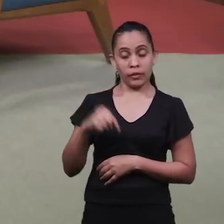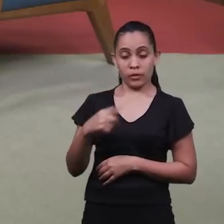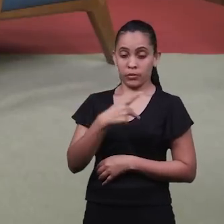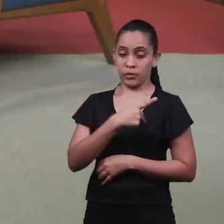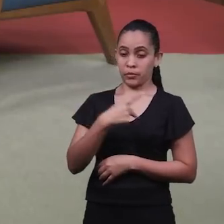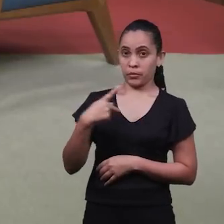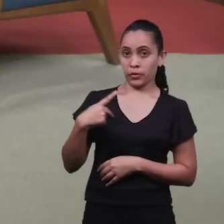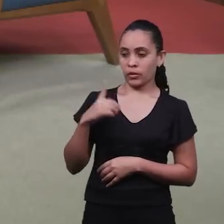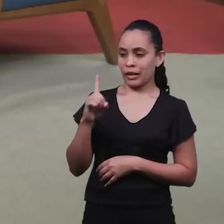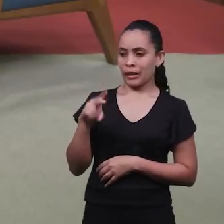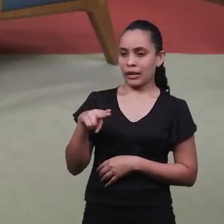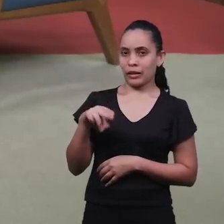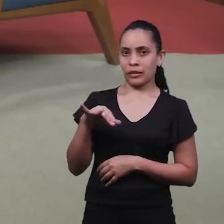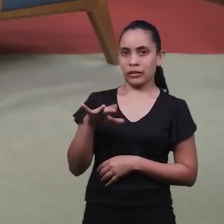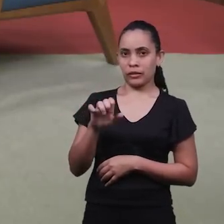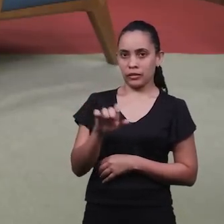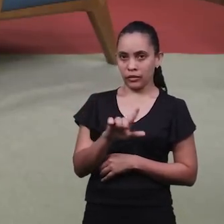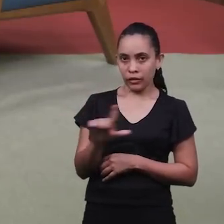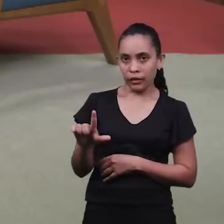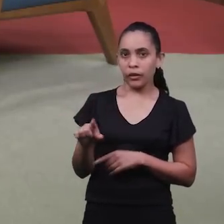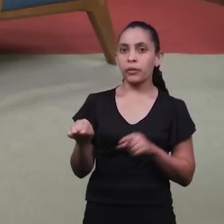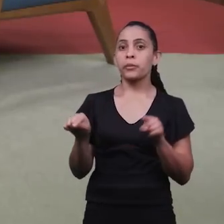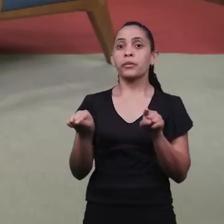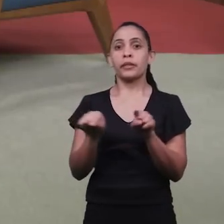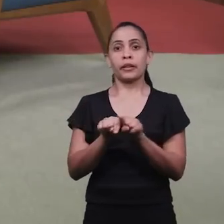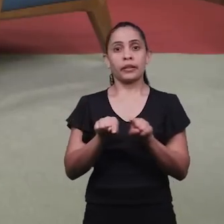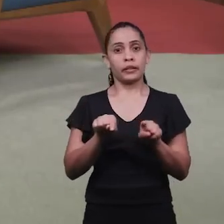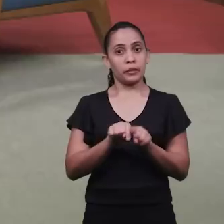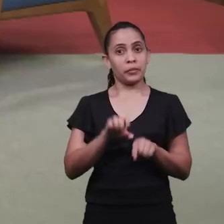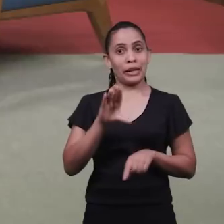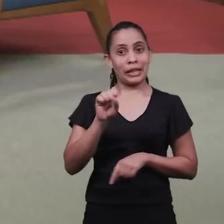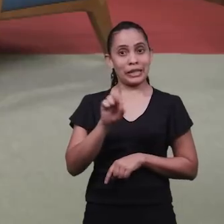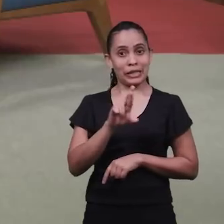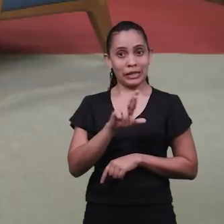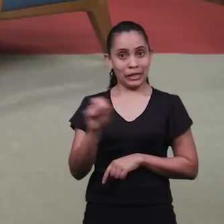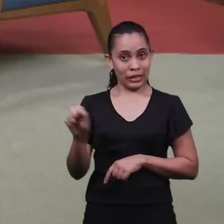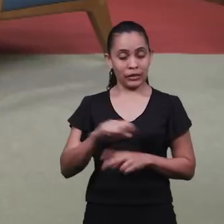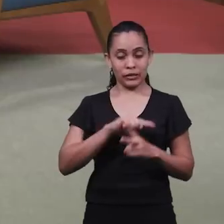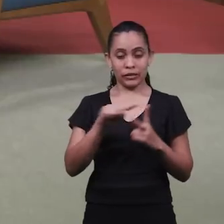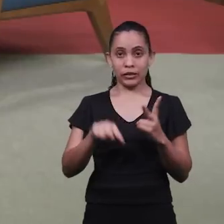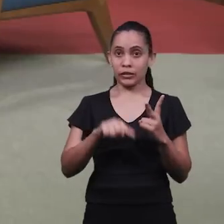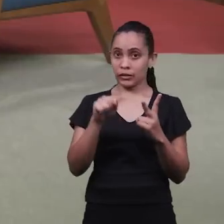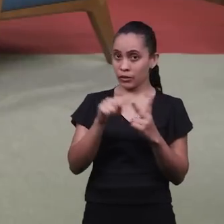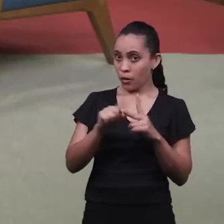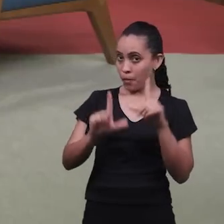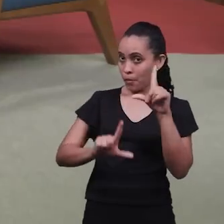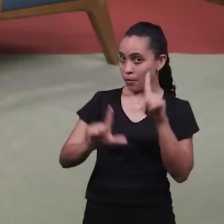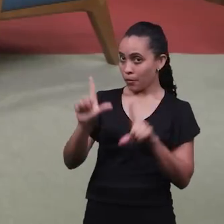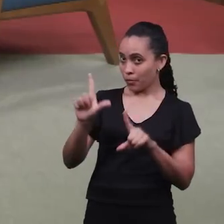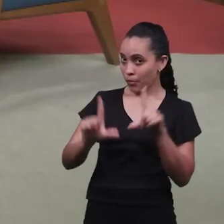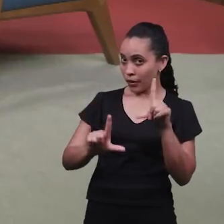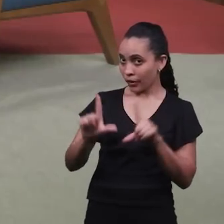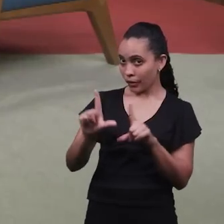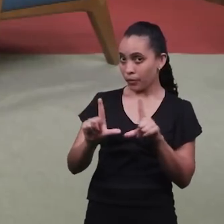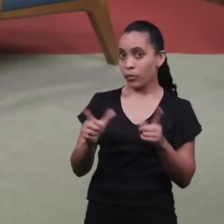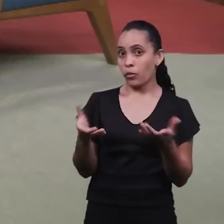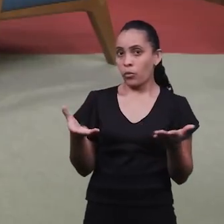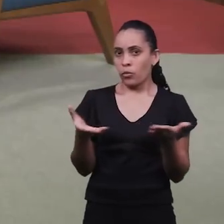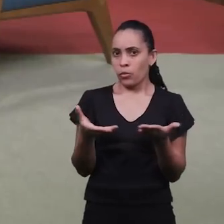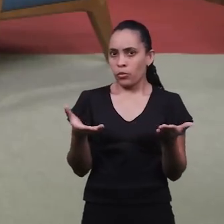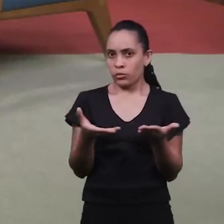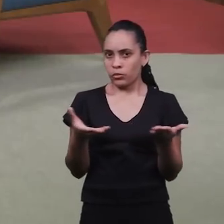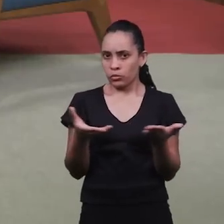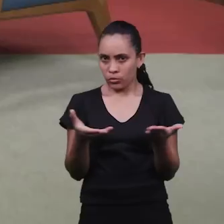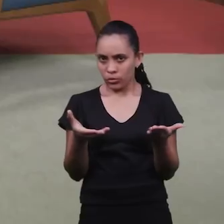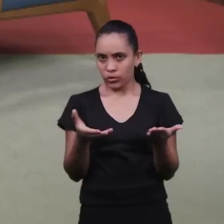companheiros pastores Daniel Moreira e Sérgio Souza, nesse que é o último programa deste ano, né? A última vez que nós estamos tendo o